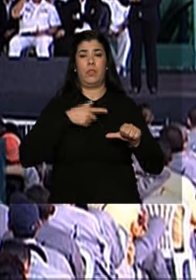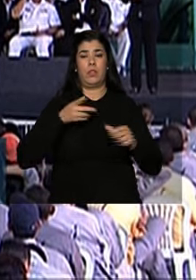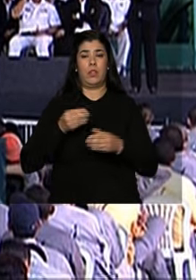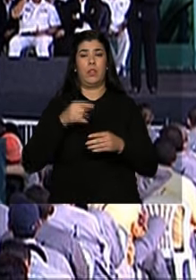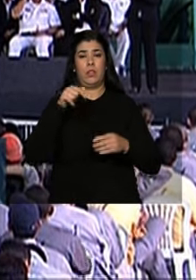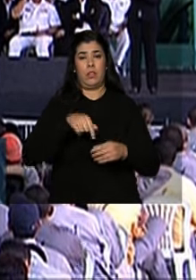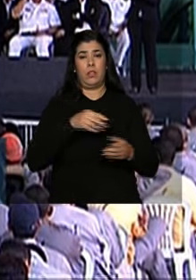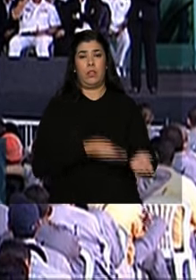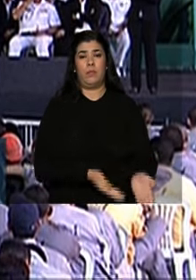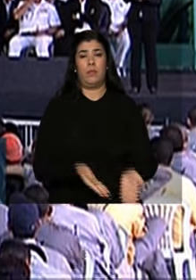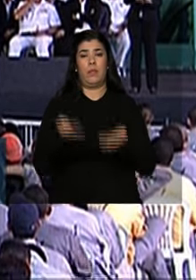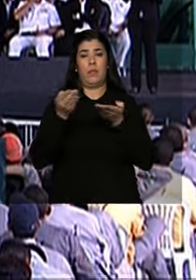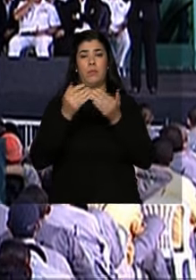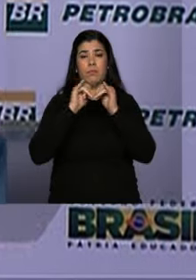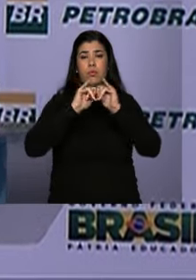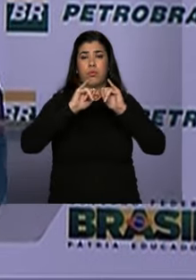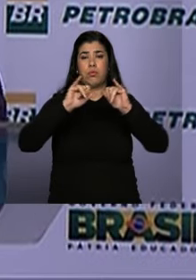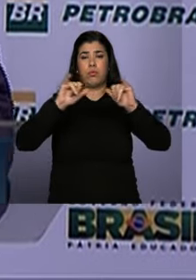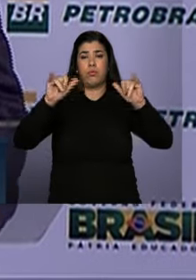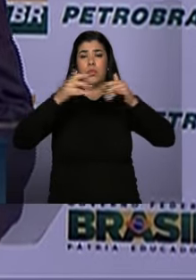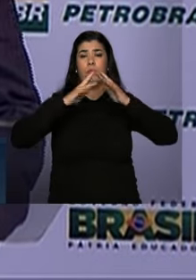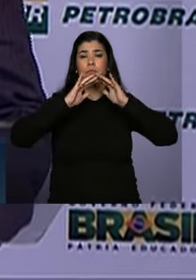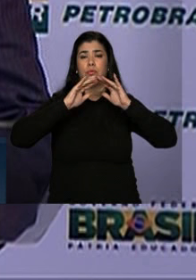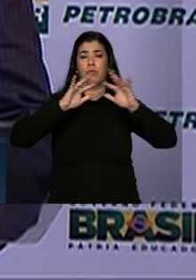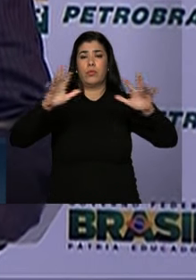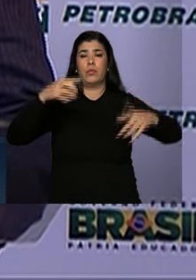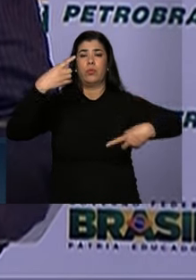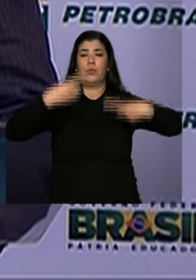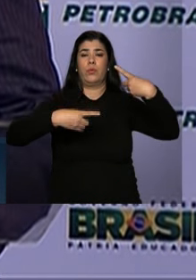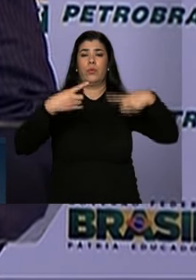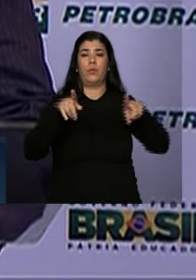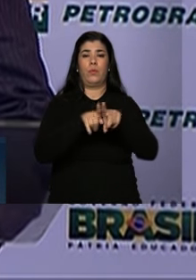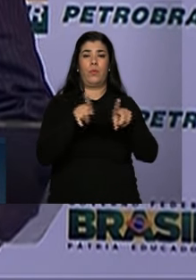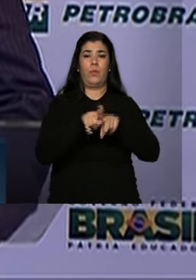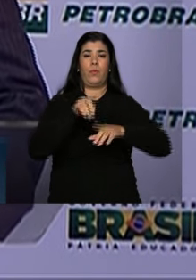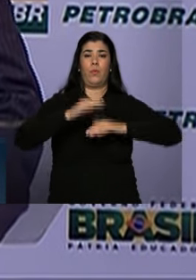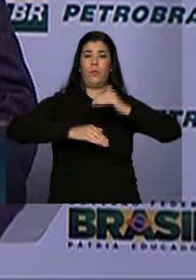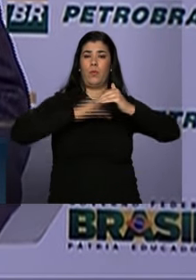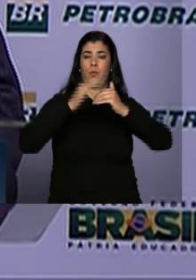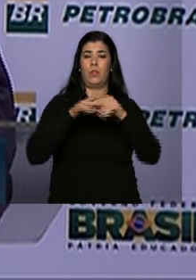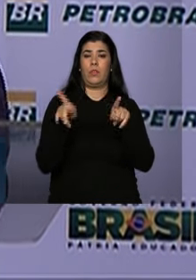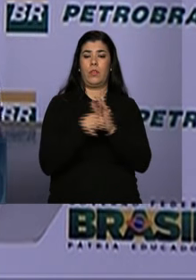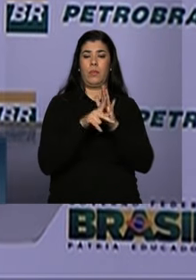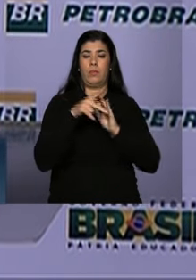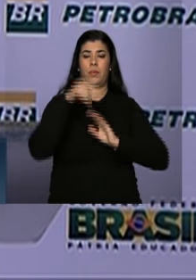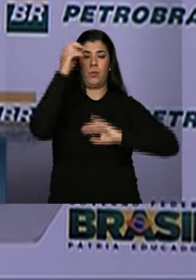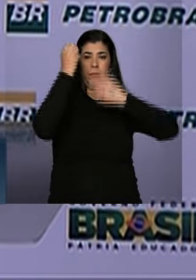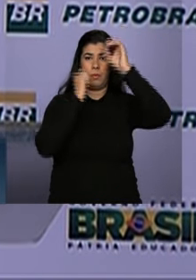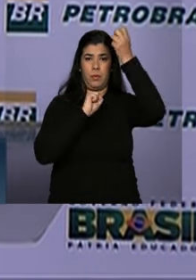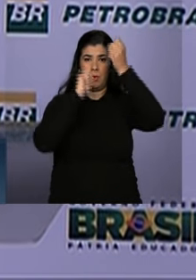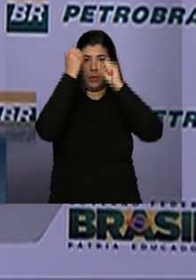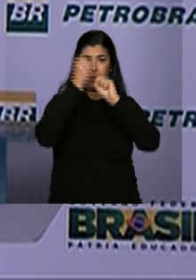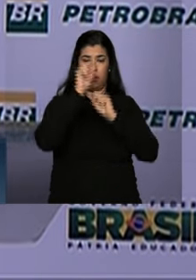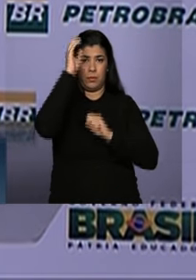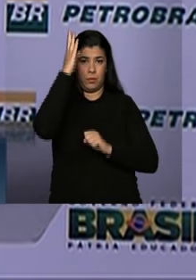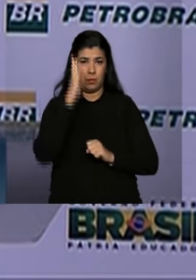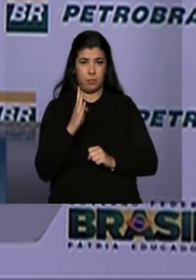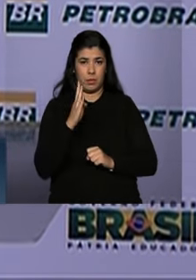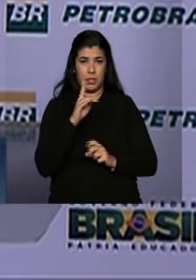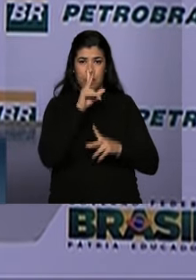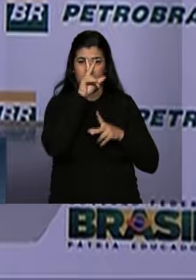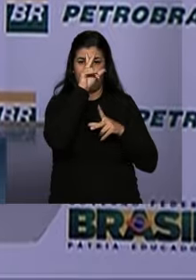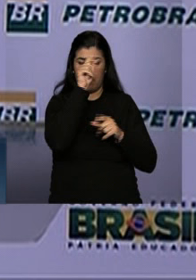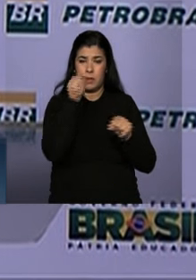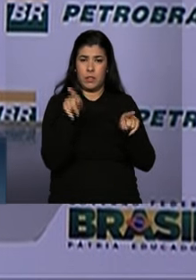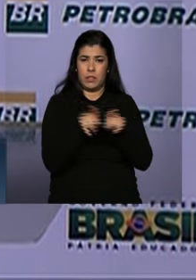levar daqui para mais longe a discussão e a construção de uma indústria brasileira mais forte